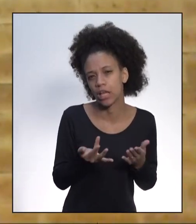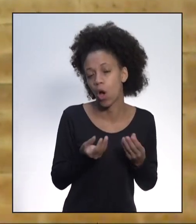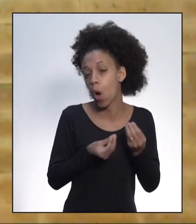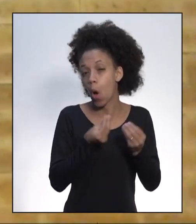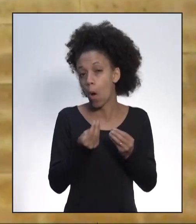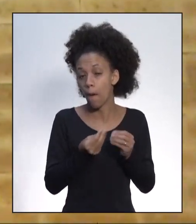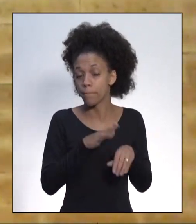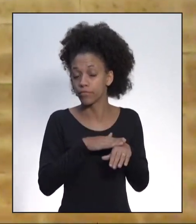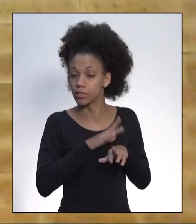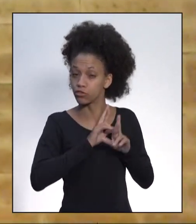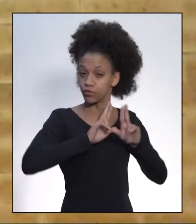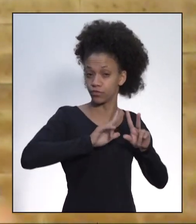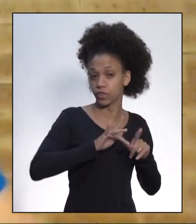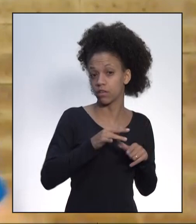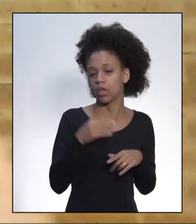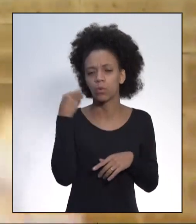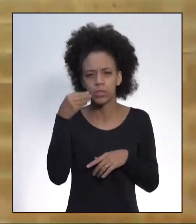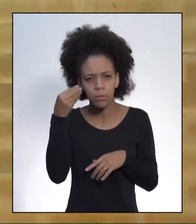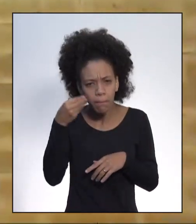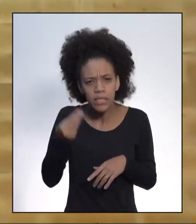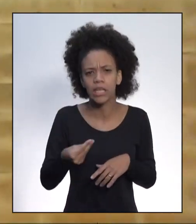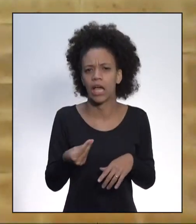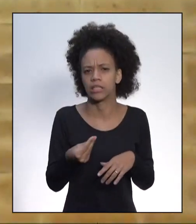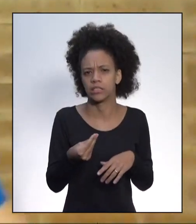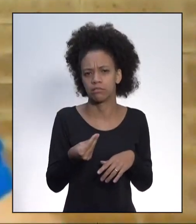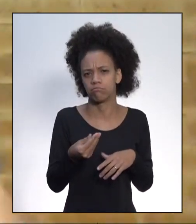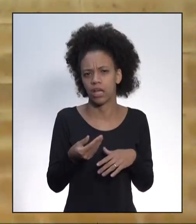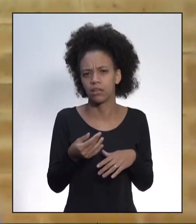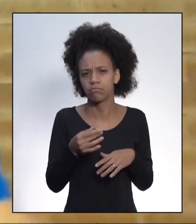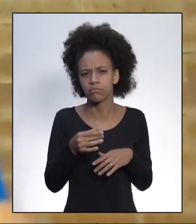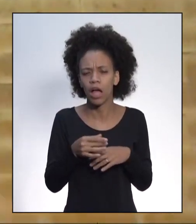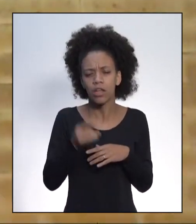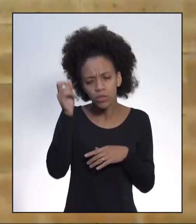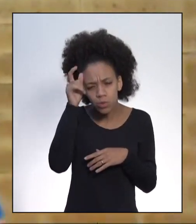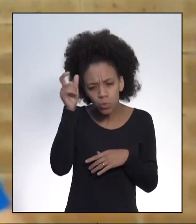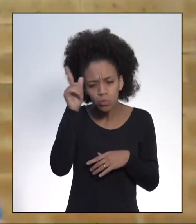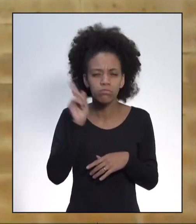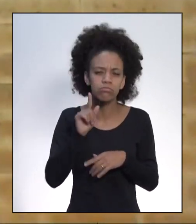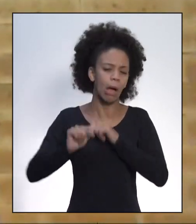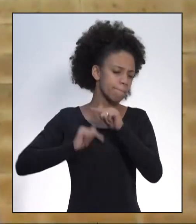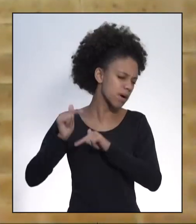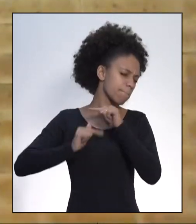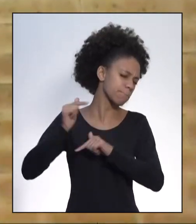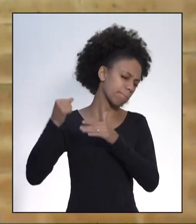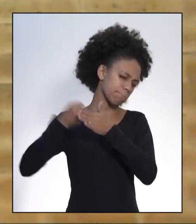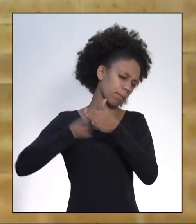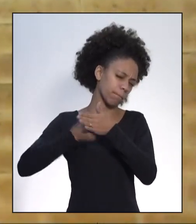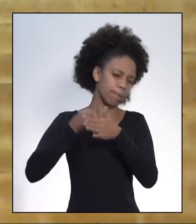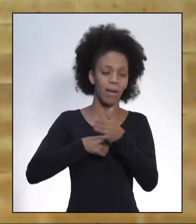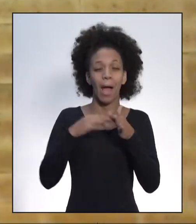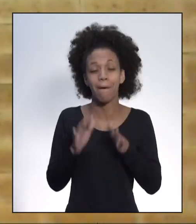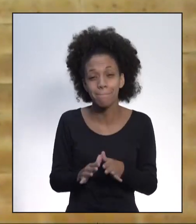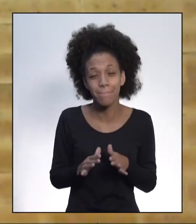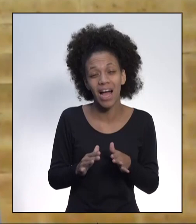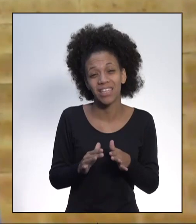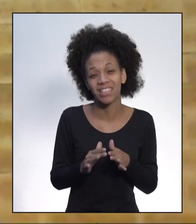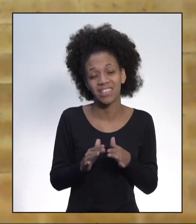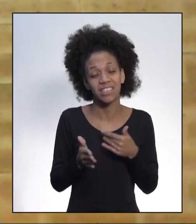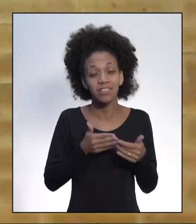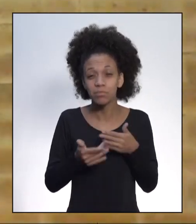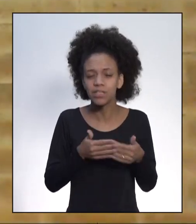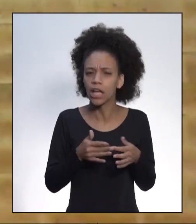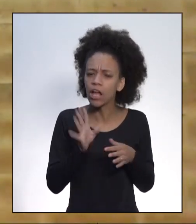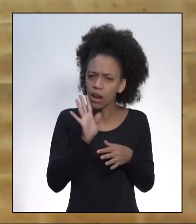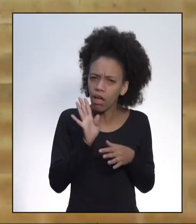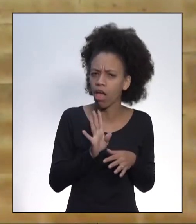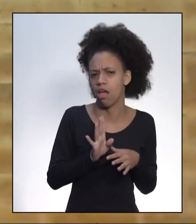algo diferente, né? Por toda a experiência que eu tenho daqui, essa questão da cultura americana, de trabalhar e ir para cima, né? Independente, eu acho que uma coisa